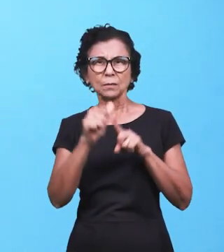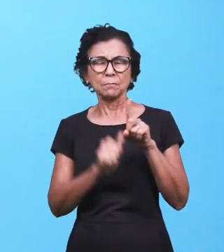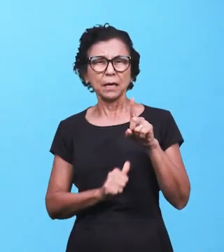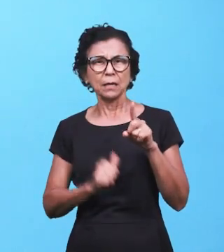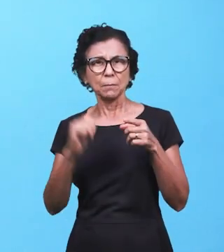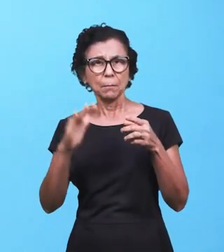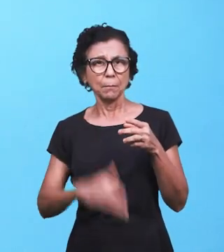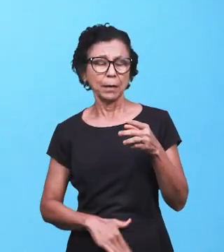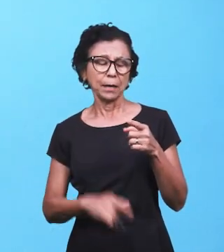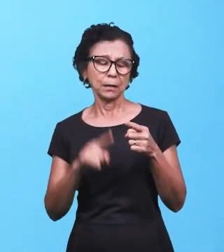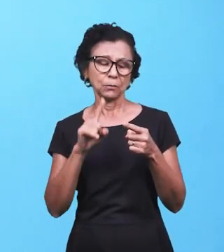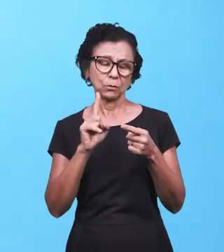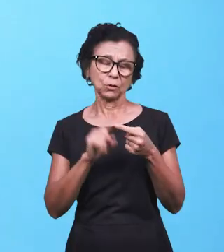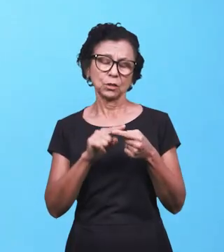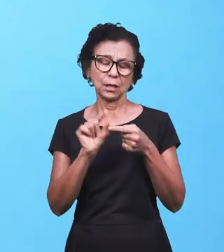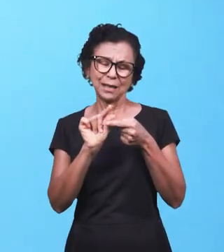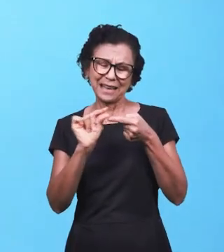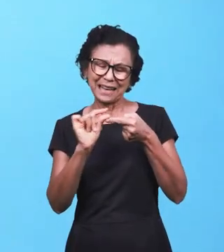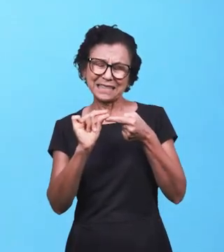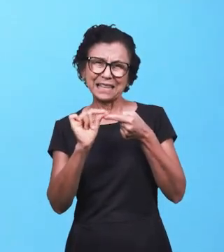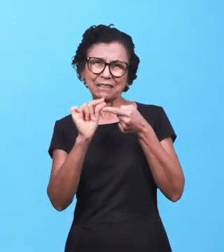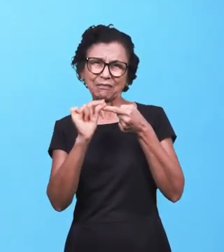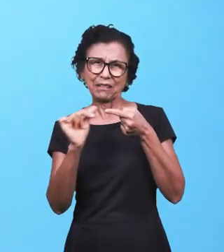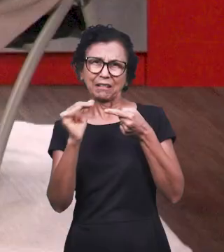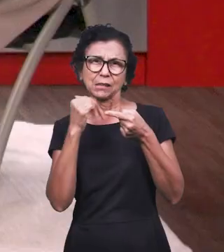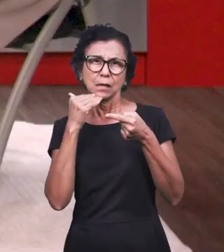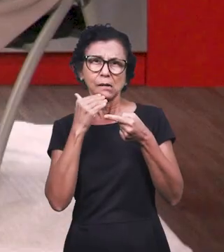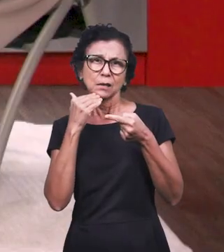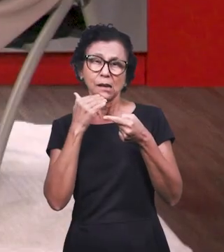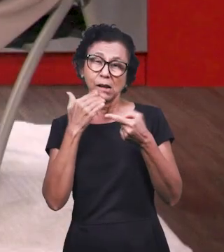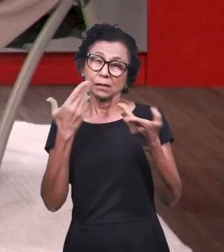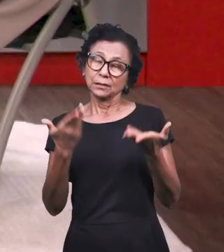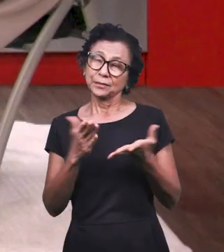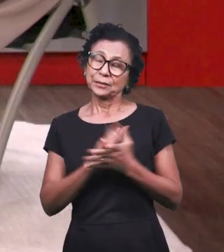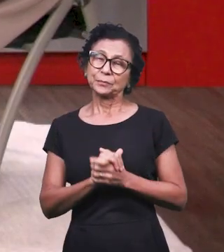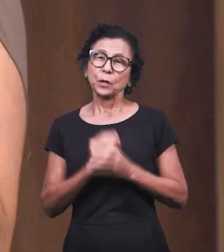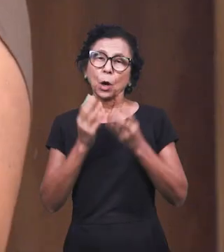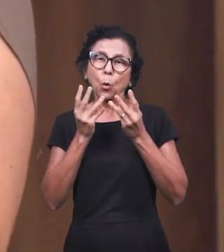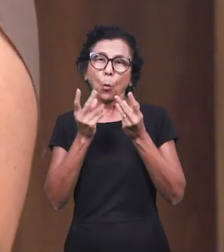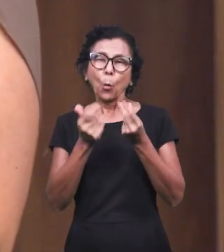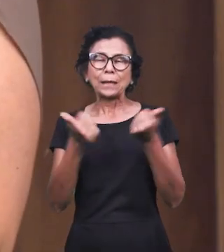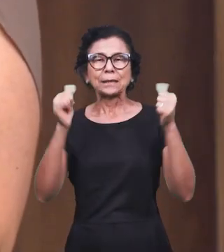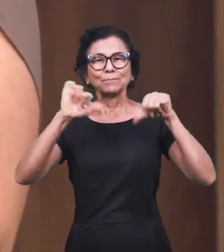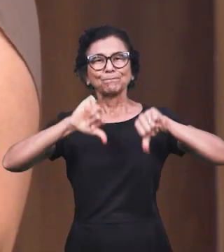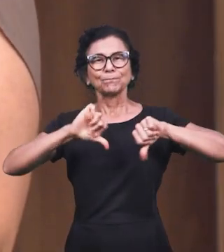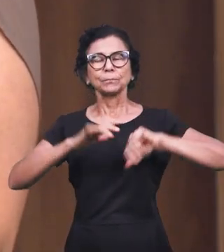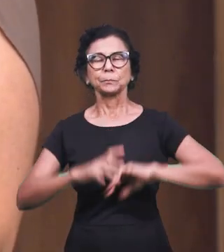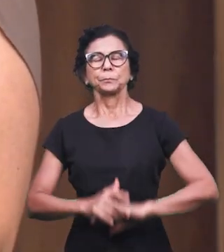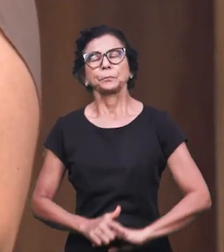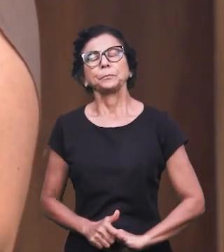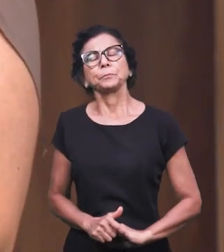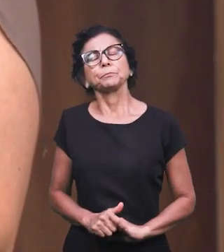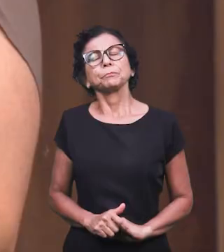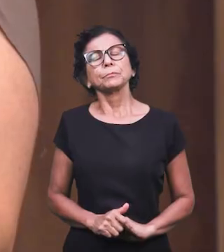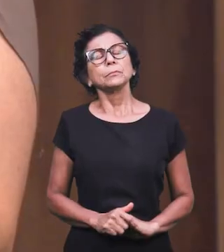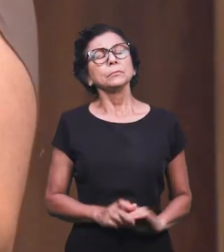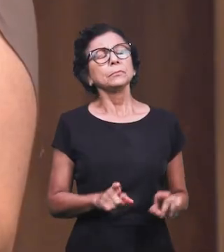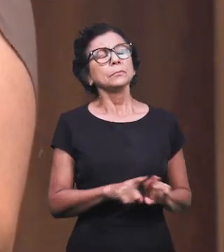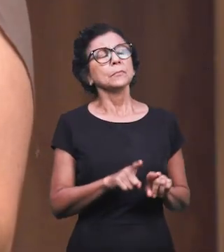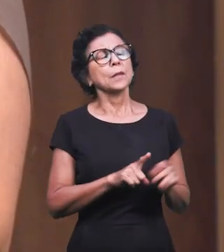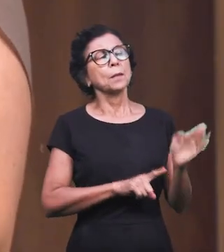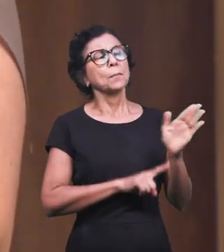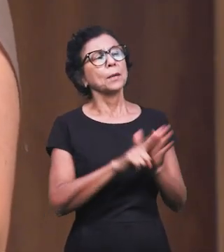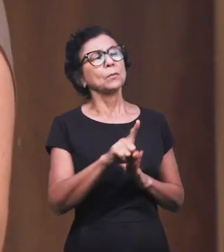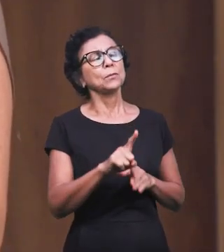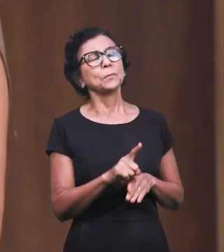acontece, já diminui a eficiência na escovação. E tem uma técnica certinha para a